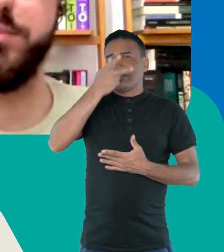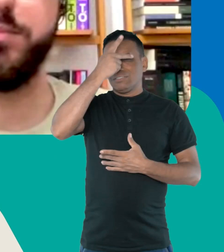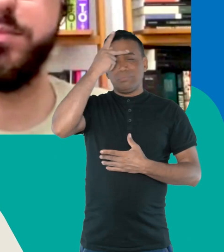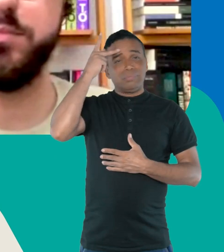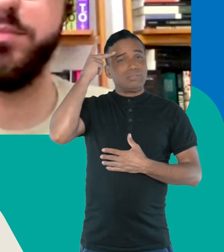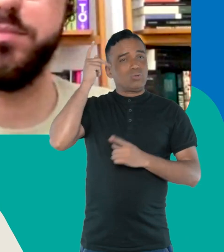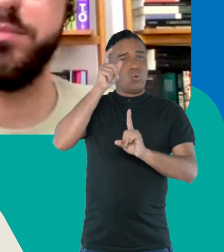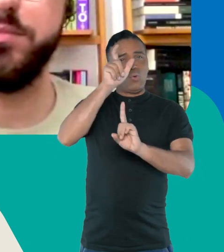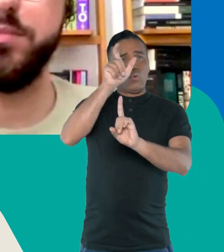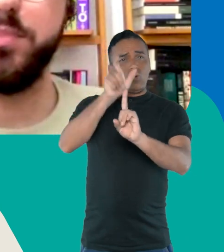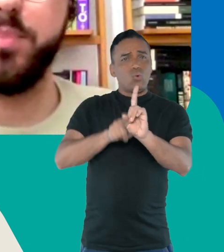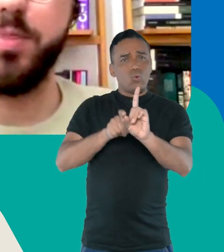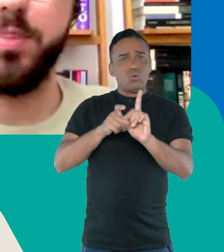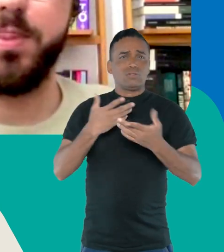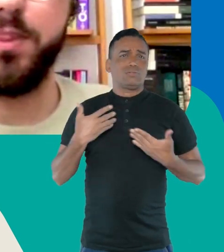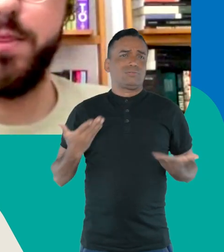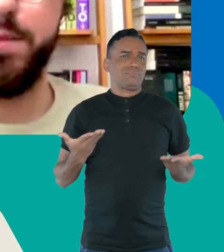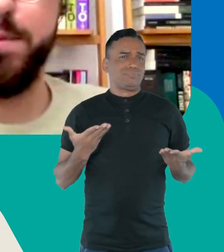sujeitos